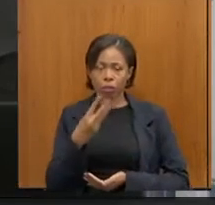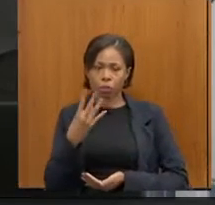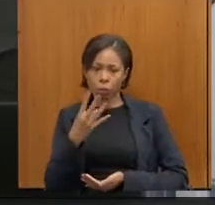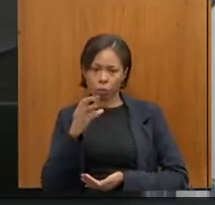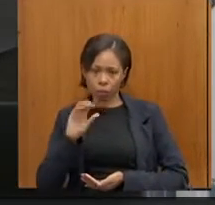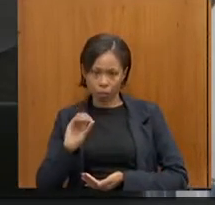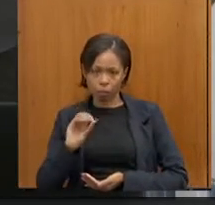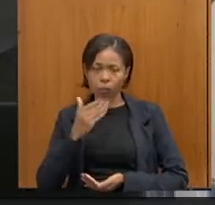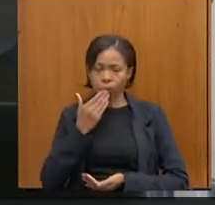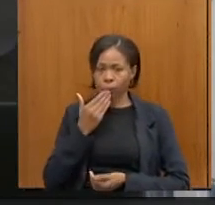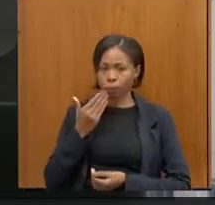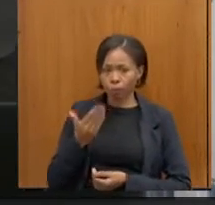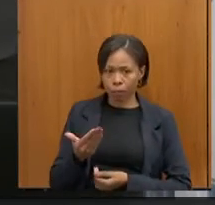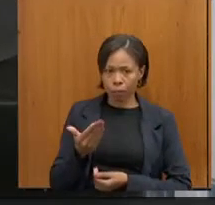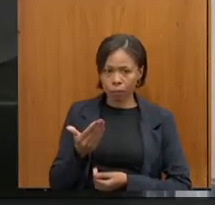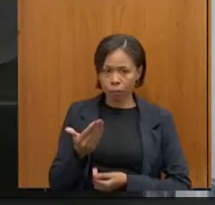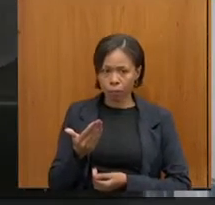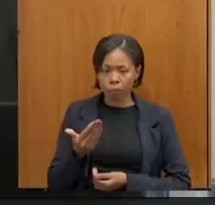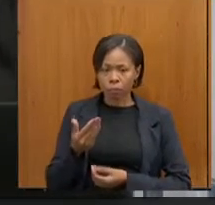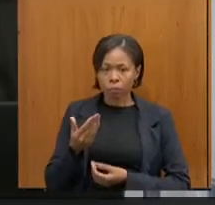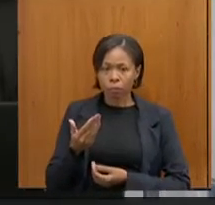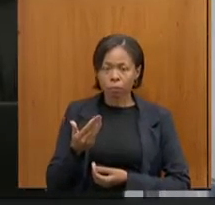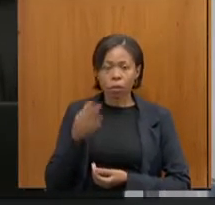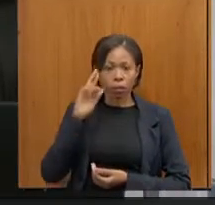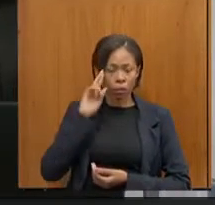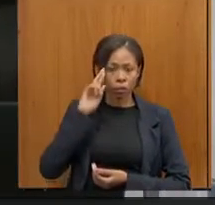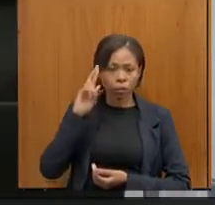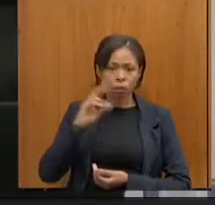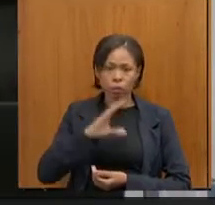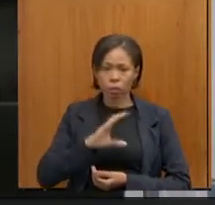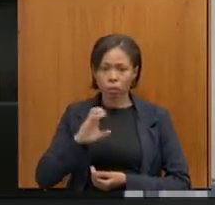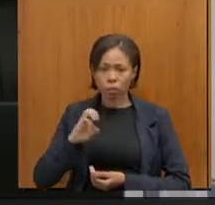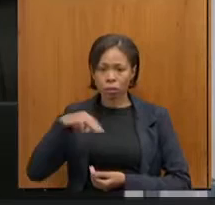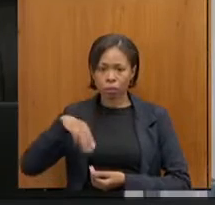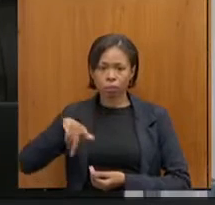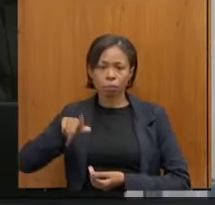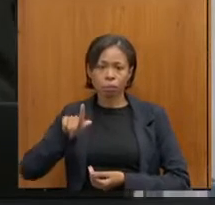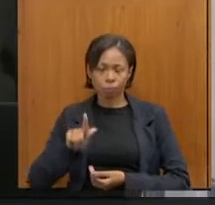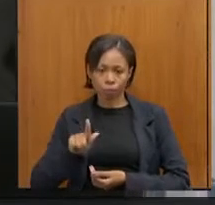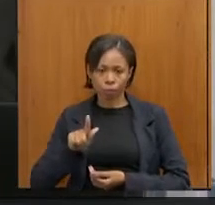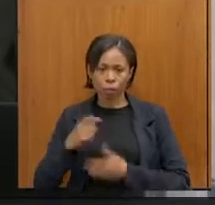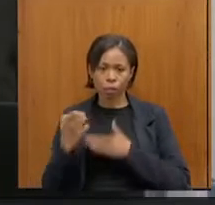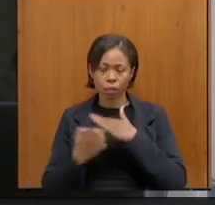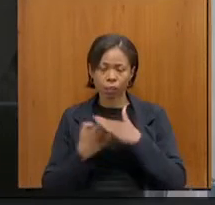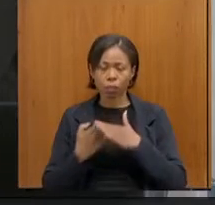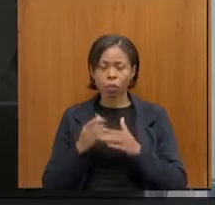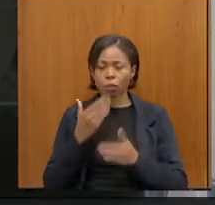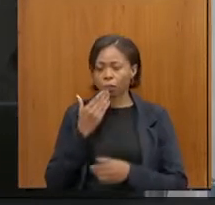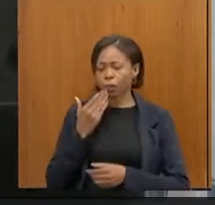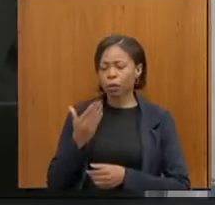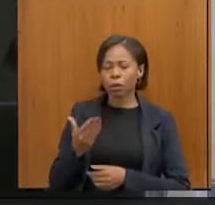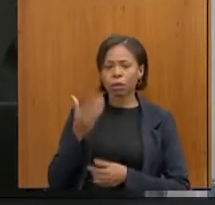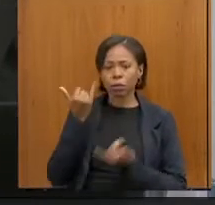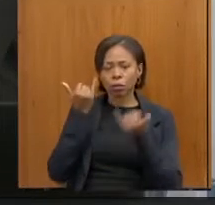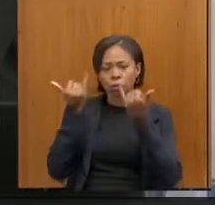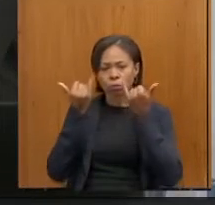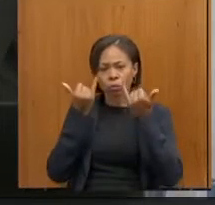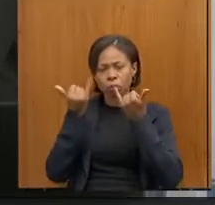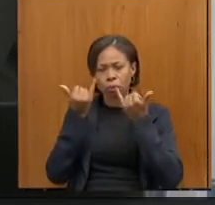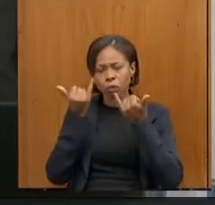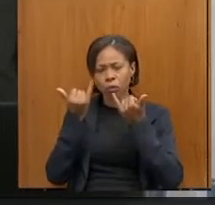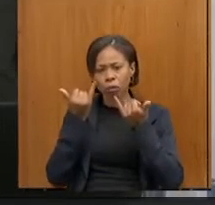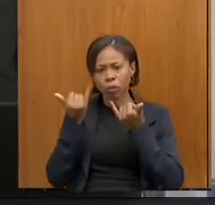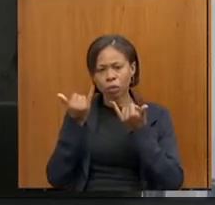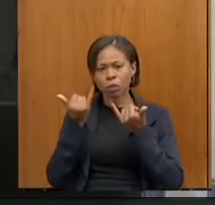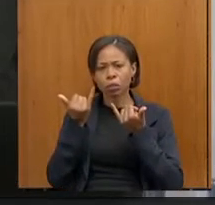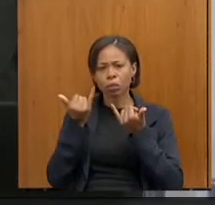9.340 requeira requer seja encaminhado o diretor-presidente da companhia de Minas Gerais energética de Minas Gerais pedido de informações